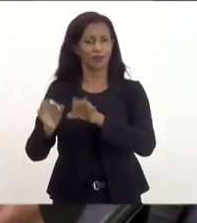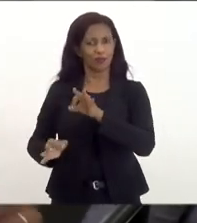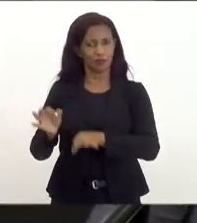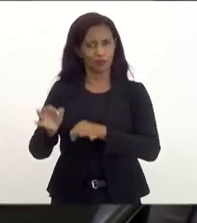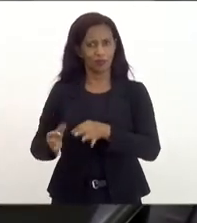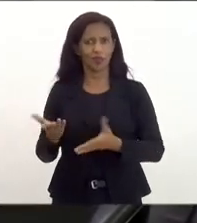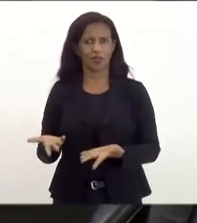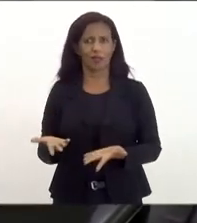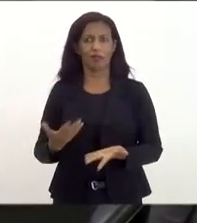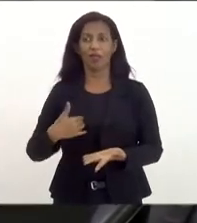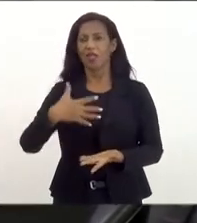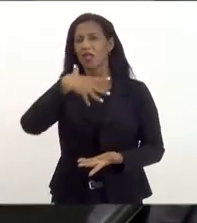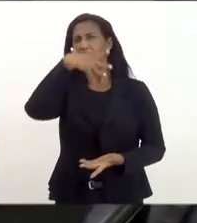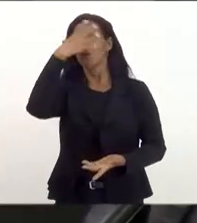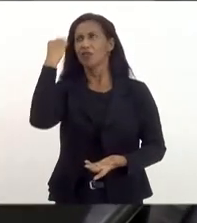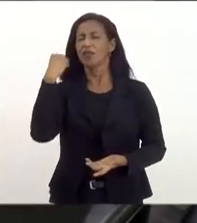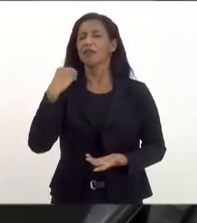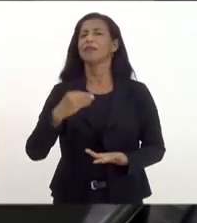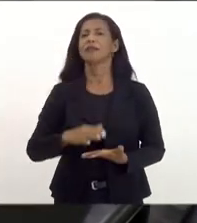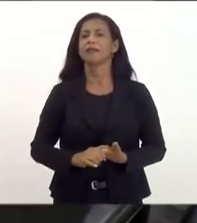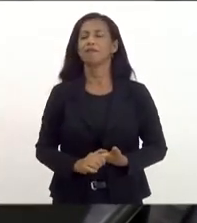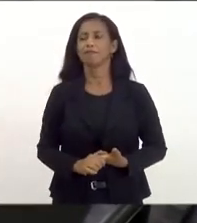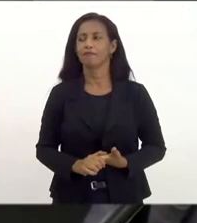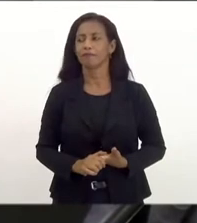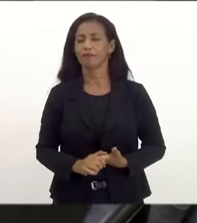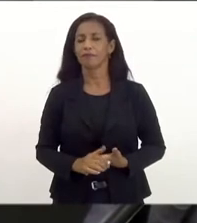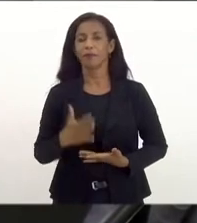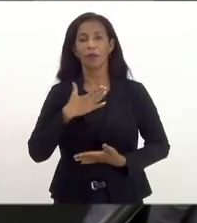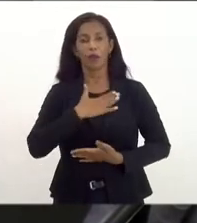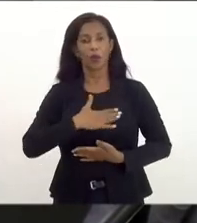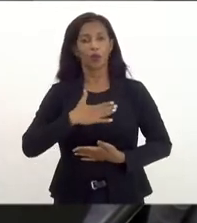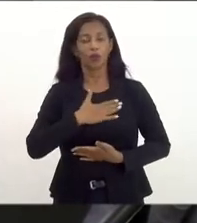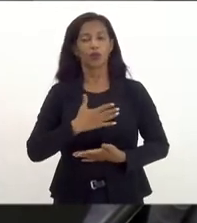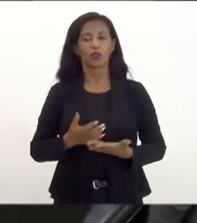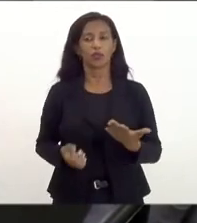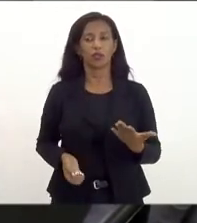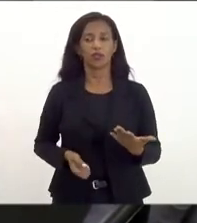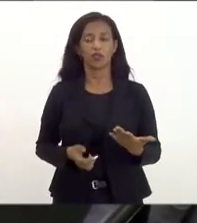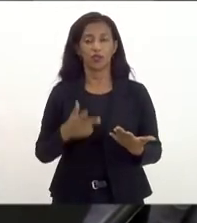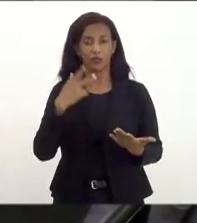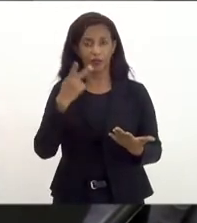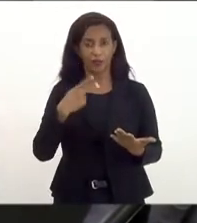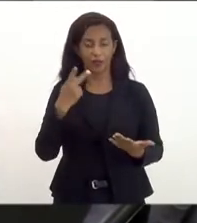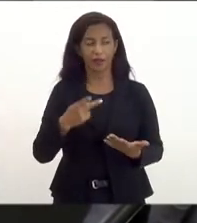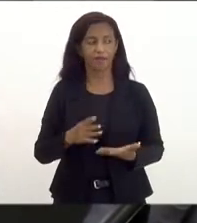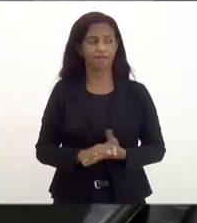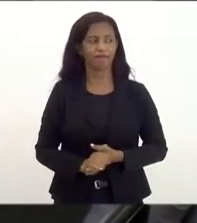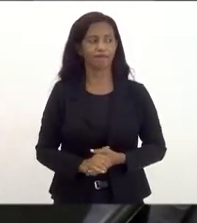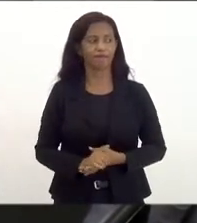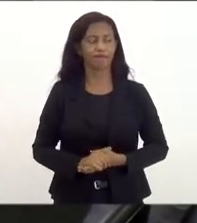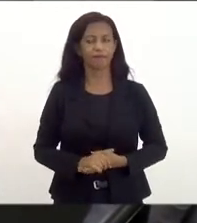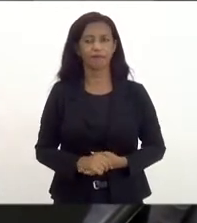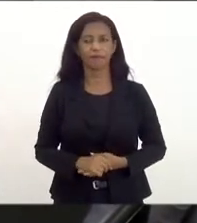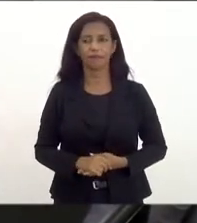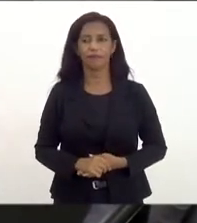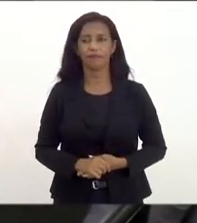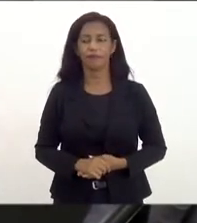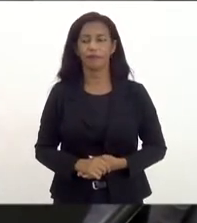tá eu esqueci eu eu gostaria de eu esqueci de falar aqui